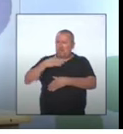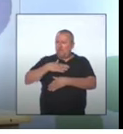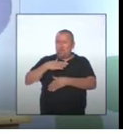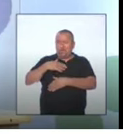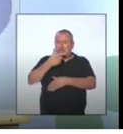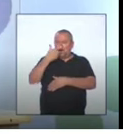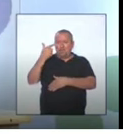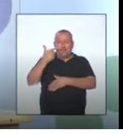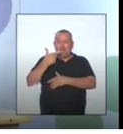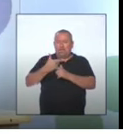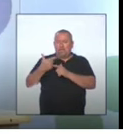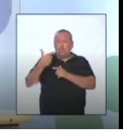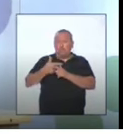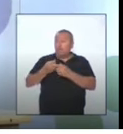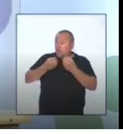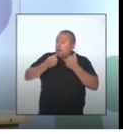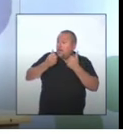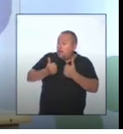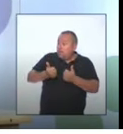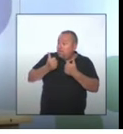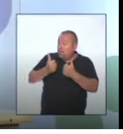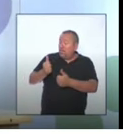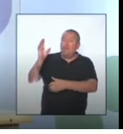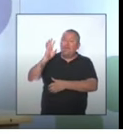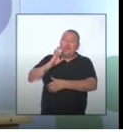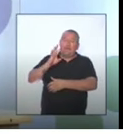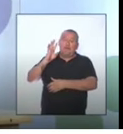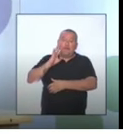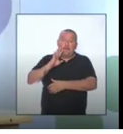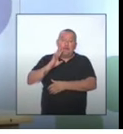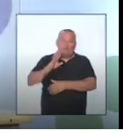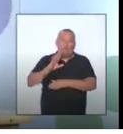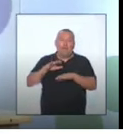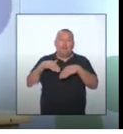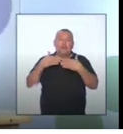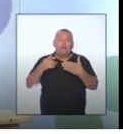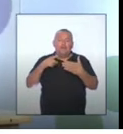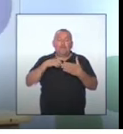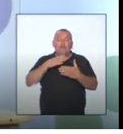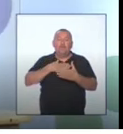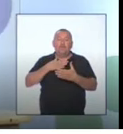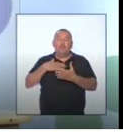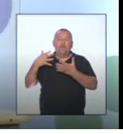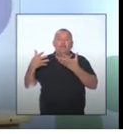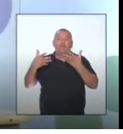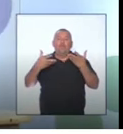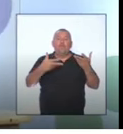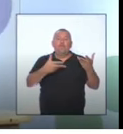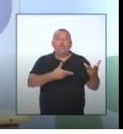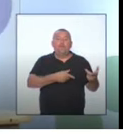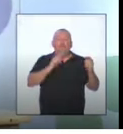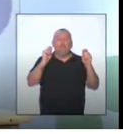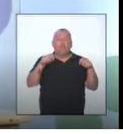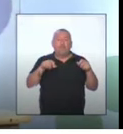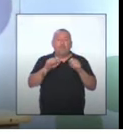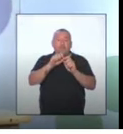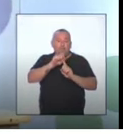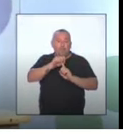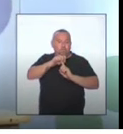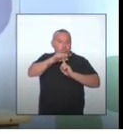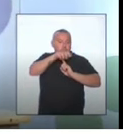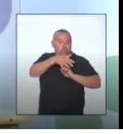não tiveram essa prática. E que bom, né, que não tiveram essa convivência. E aí, então, fica o meu convite para que vocês possam ser multiplicadores